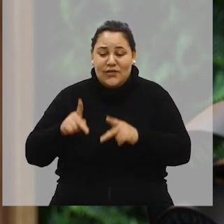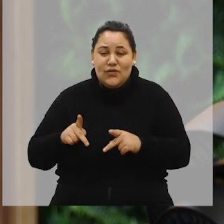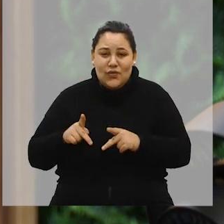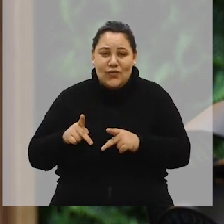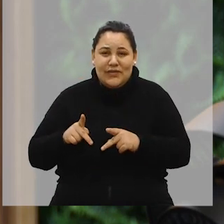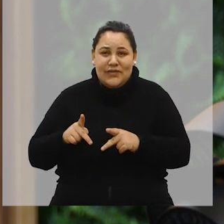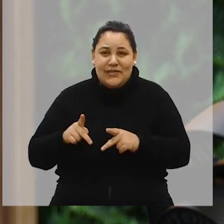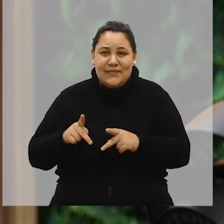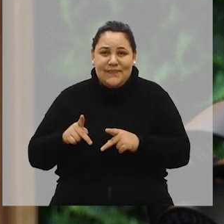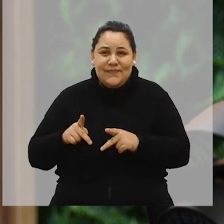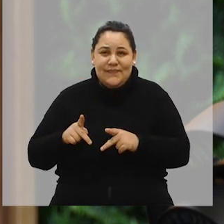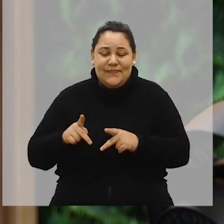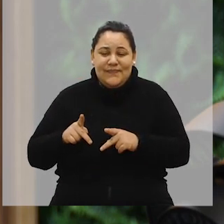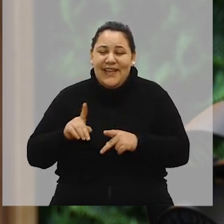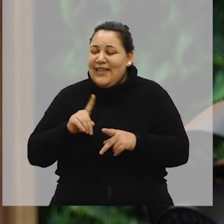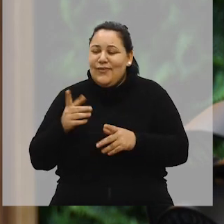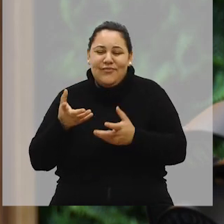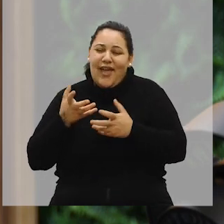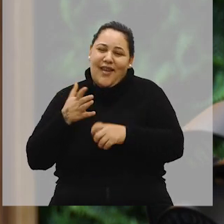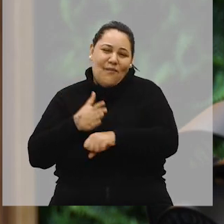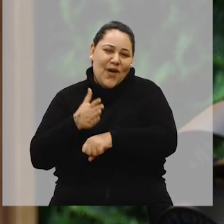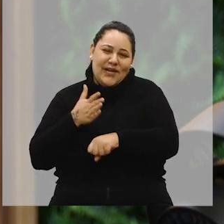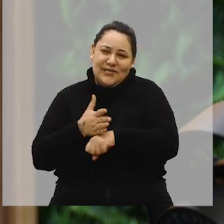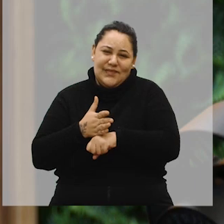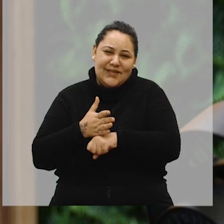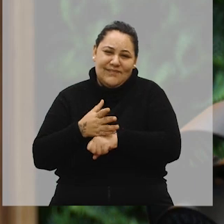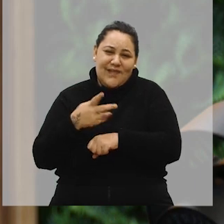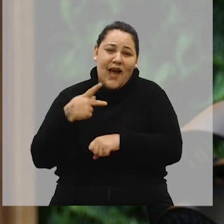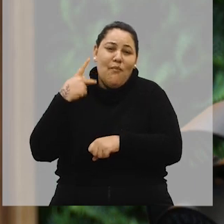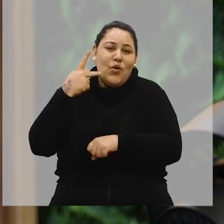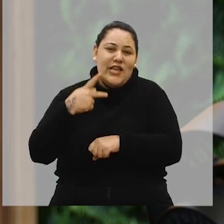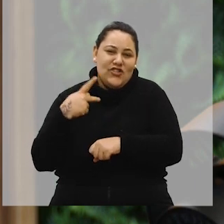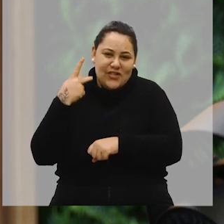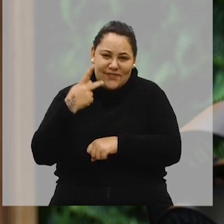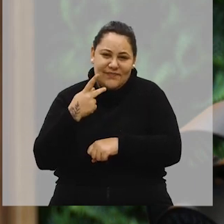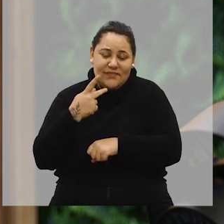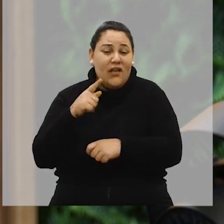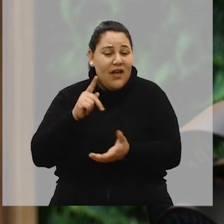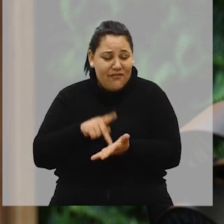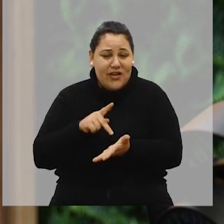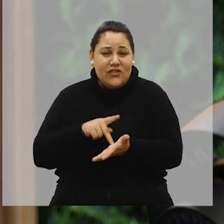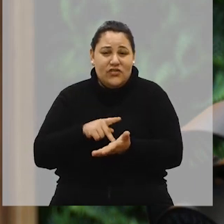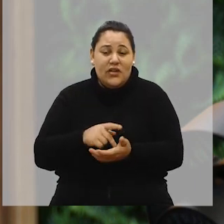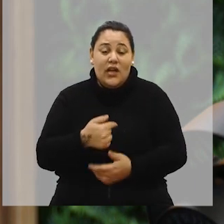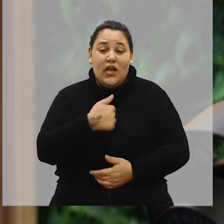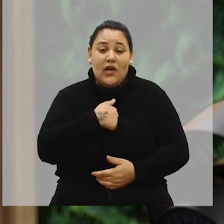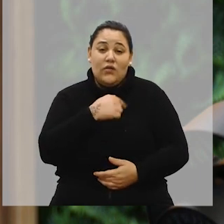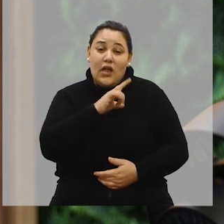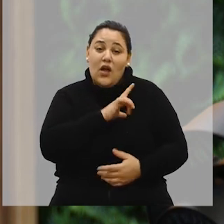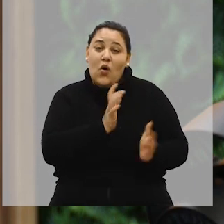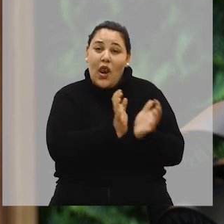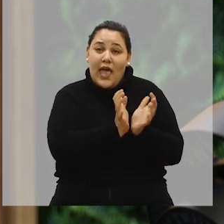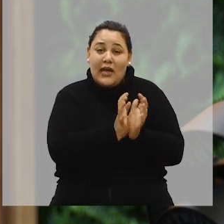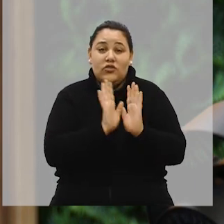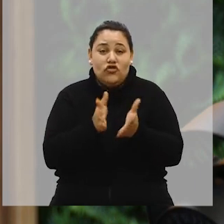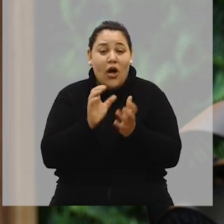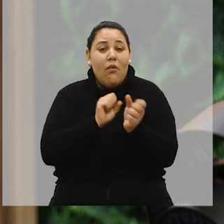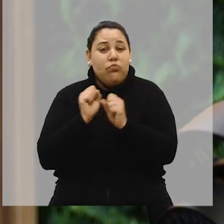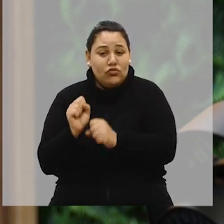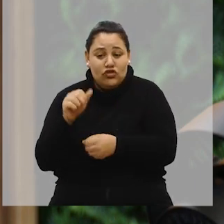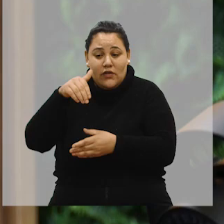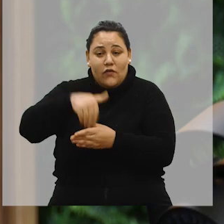resistirem ao exercício político, é muito real. Eu tenho colegas que já poderiam votar